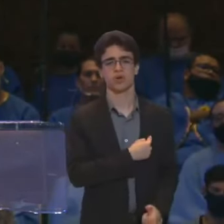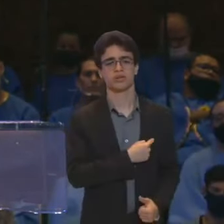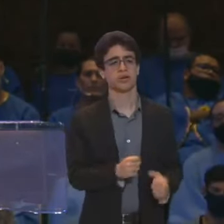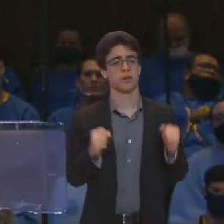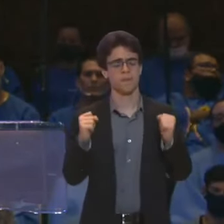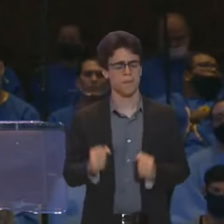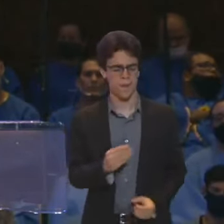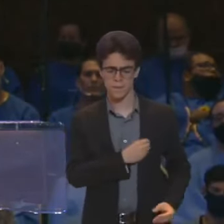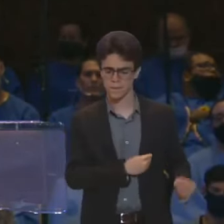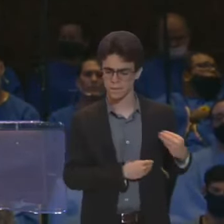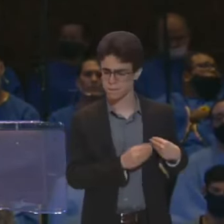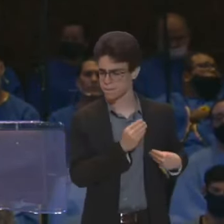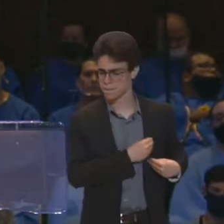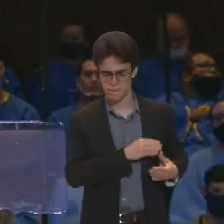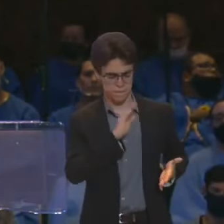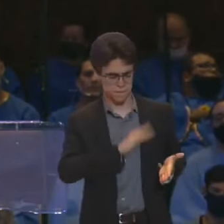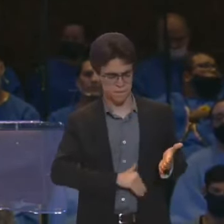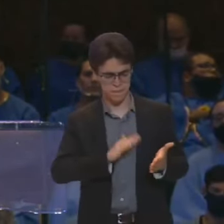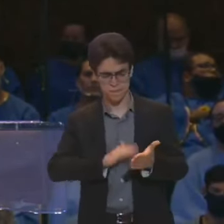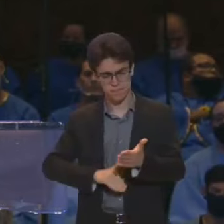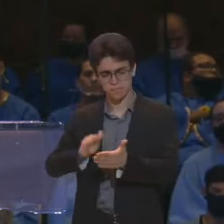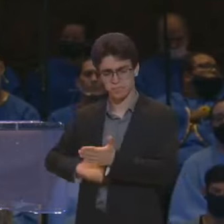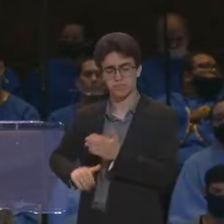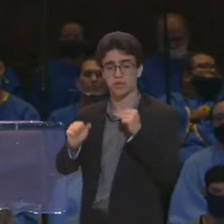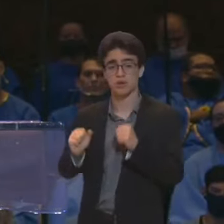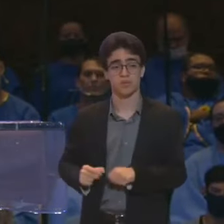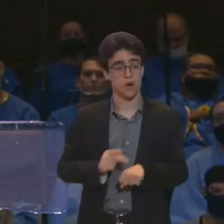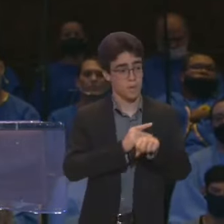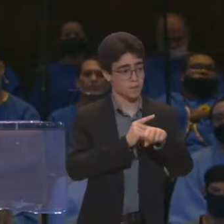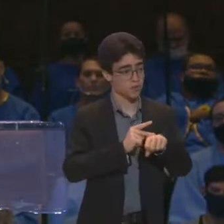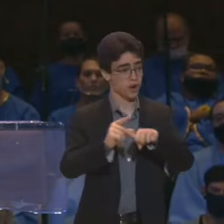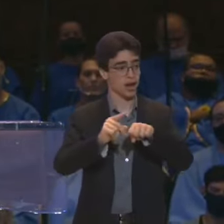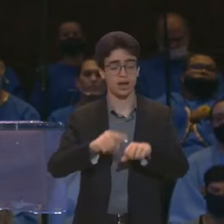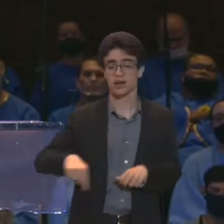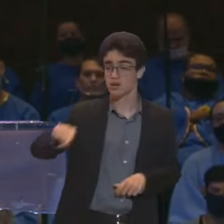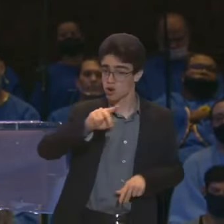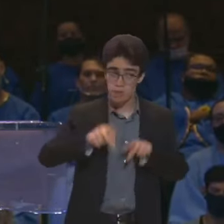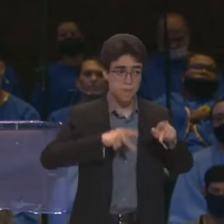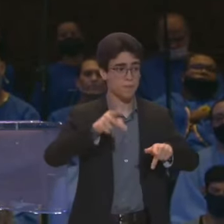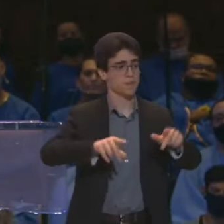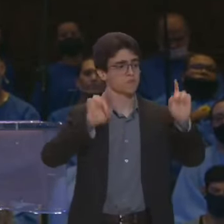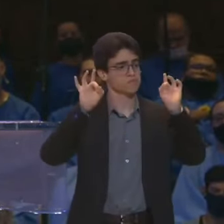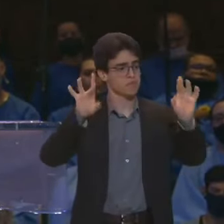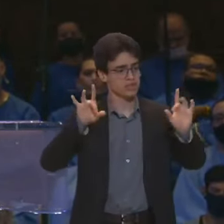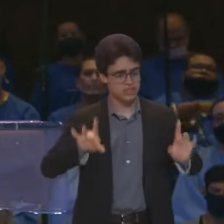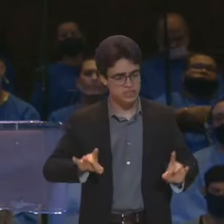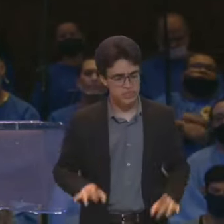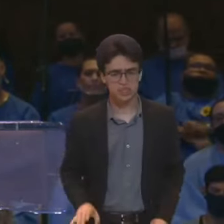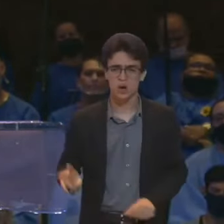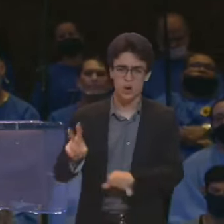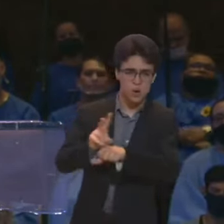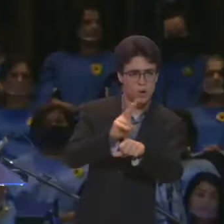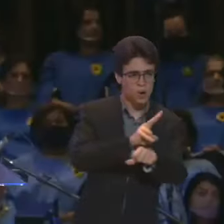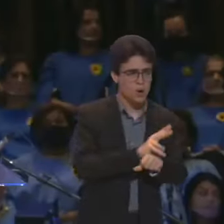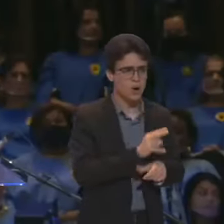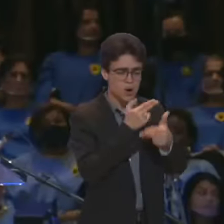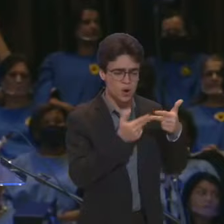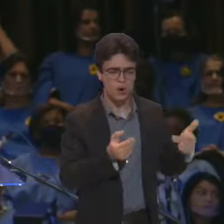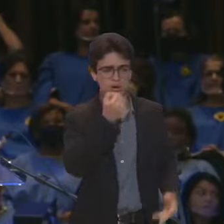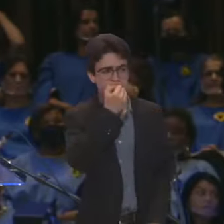toda iniquidade e purificar para si um povo especial, zeloso das boas obras.